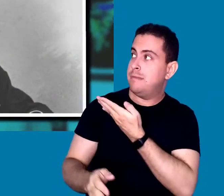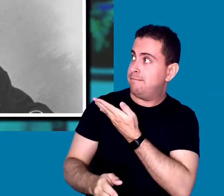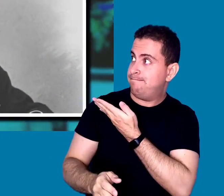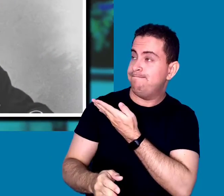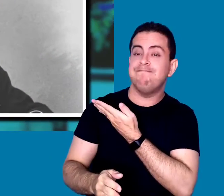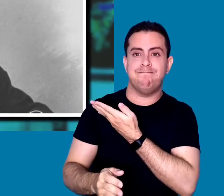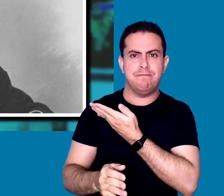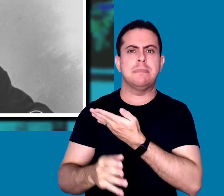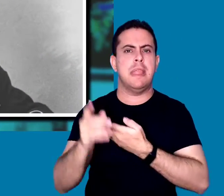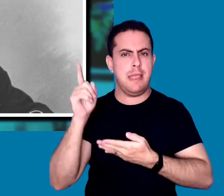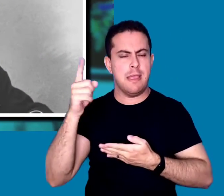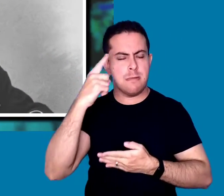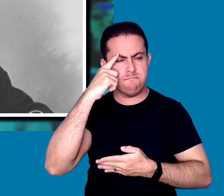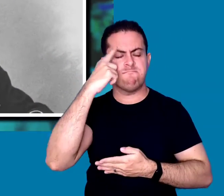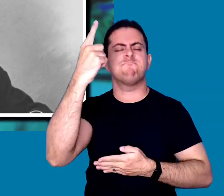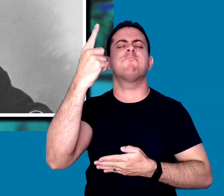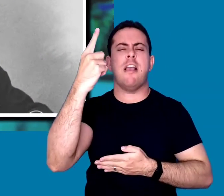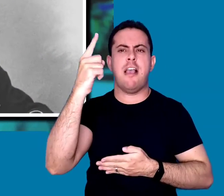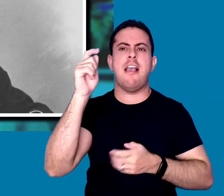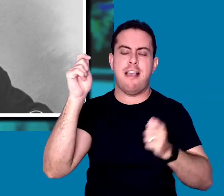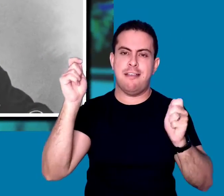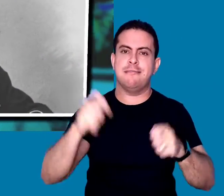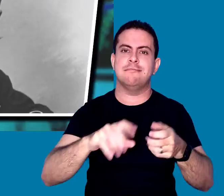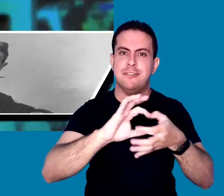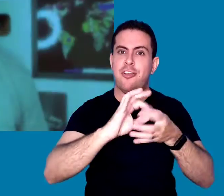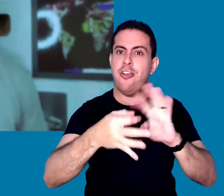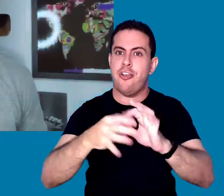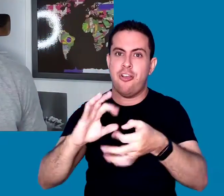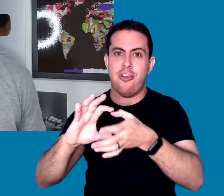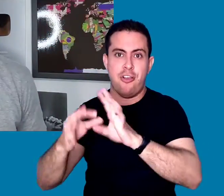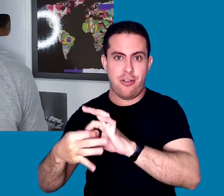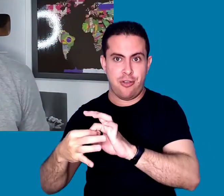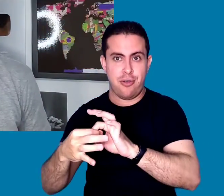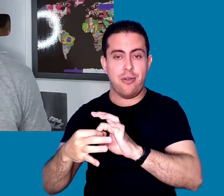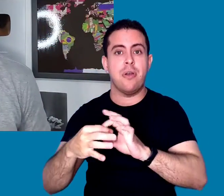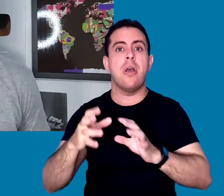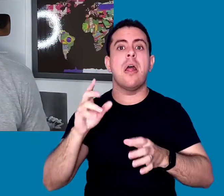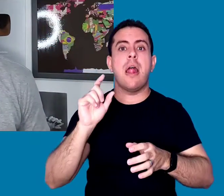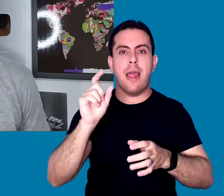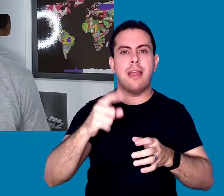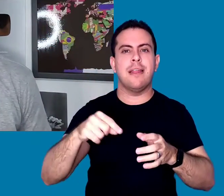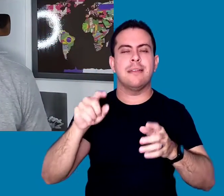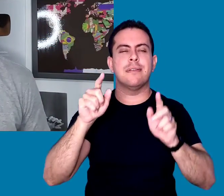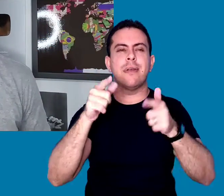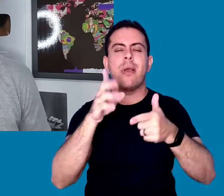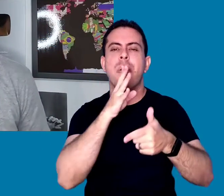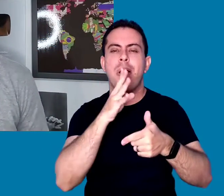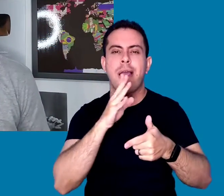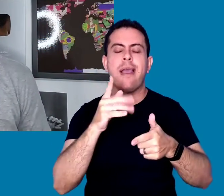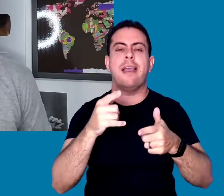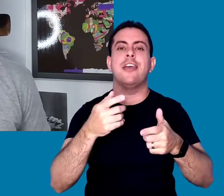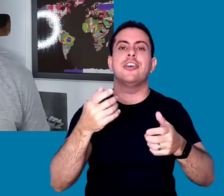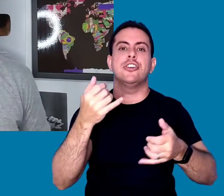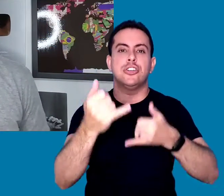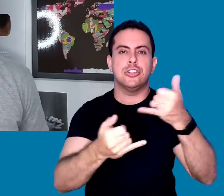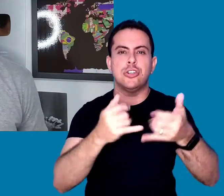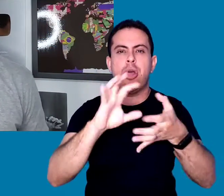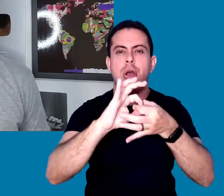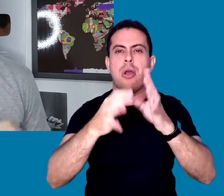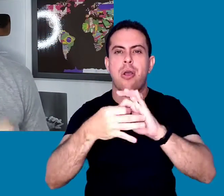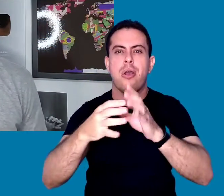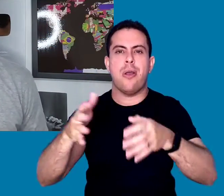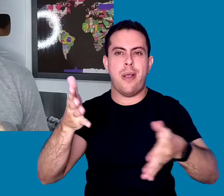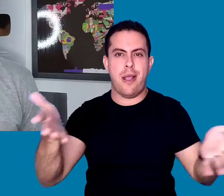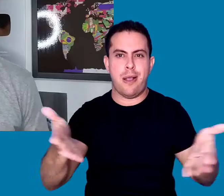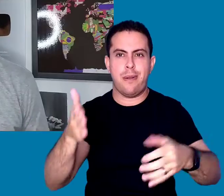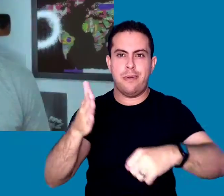grande idealizador das Olimpíadas, que passaram a ser conhecidas como Jogos Olímpicos da Era Moderna. A primeira edição ocorreu